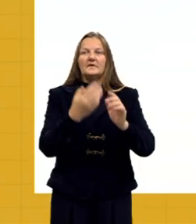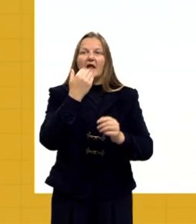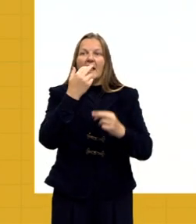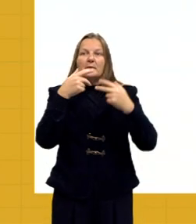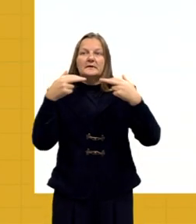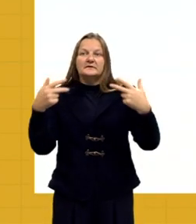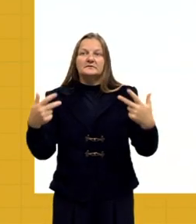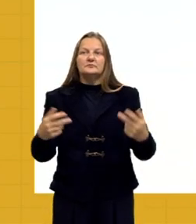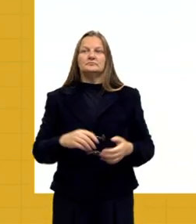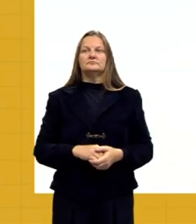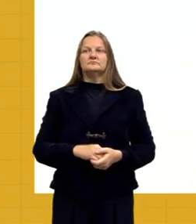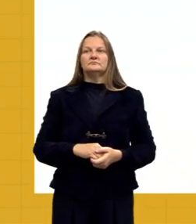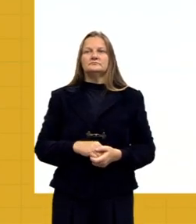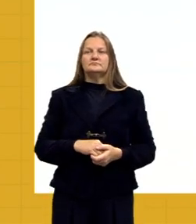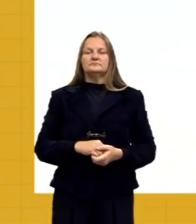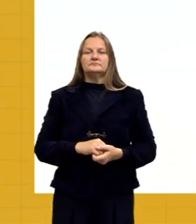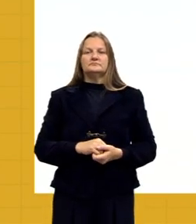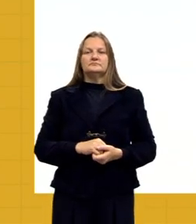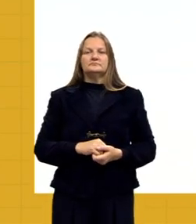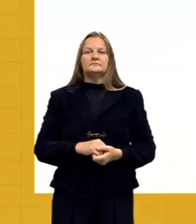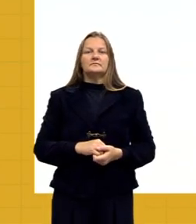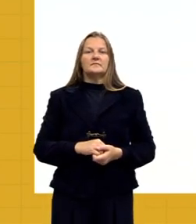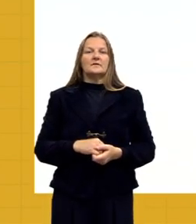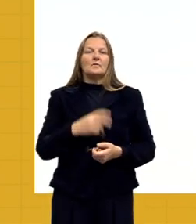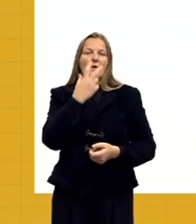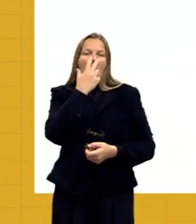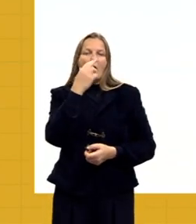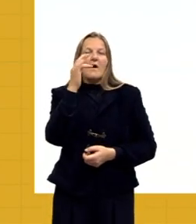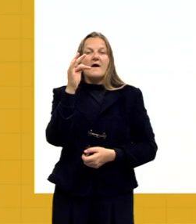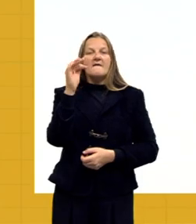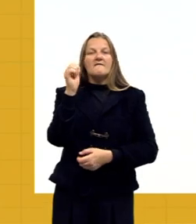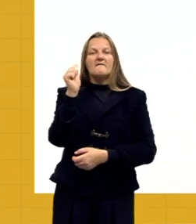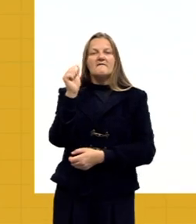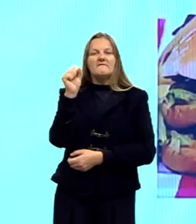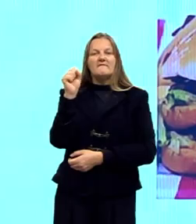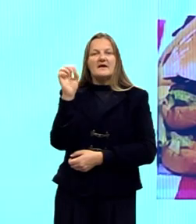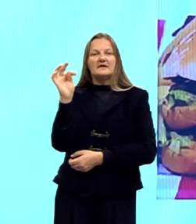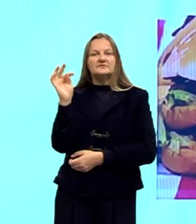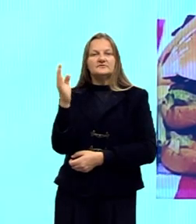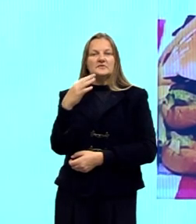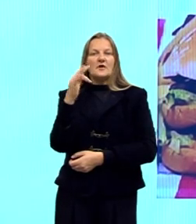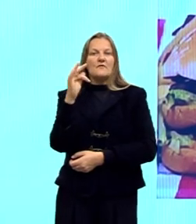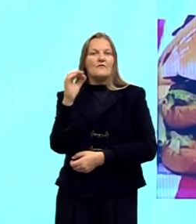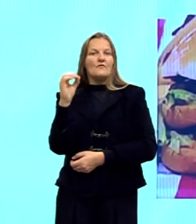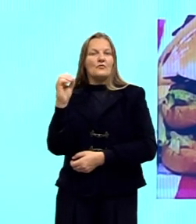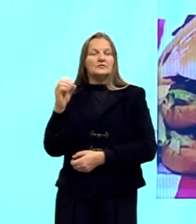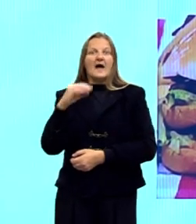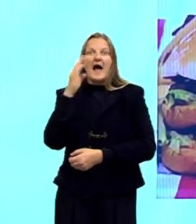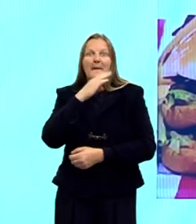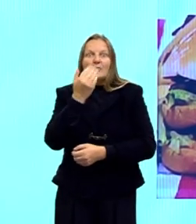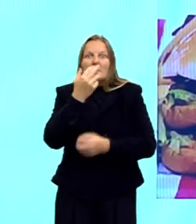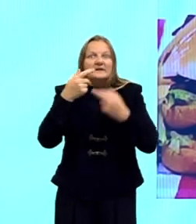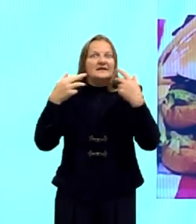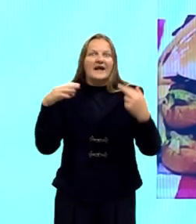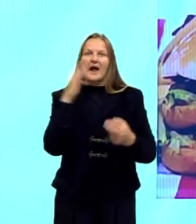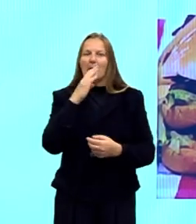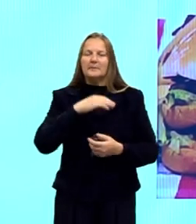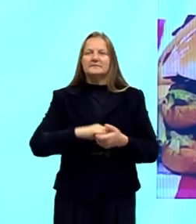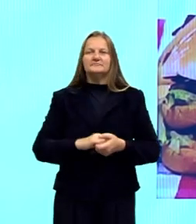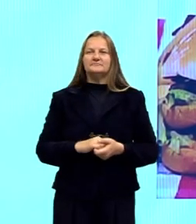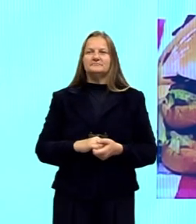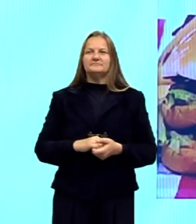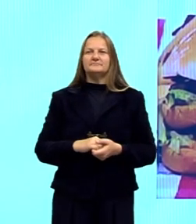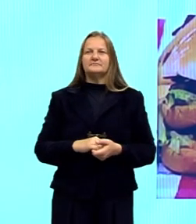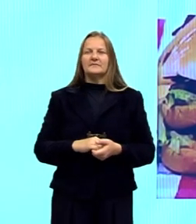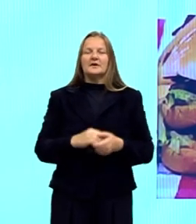vocês a imagenzinha da alimentação e se eu fecho fundo né pessoal a gente sabe que se tu chegar num restaurante